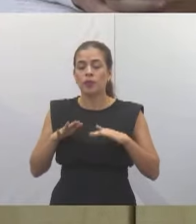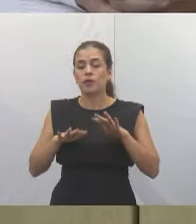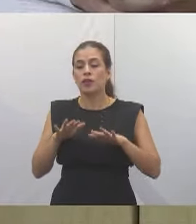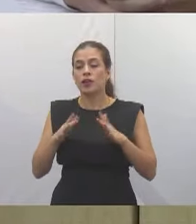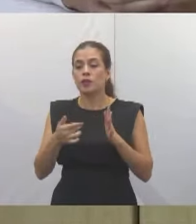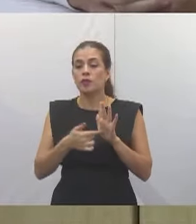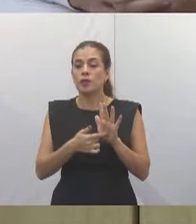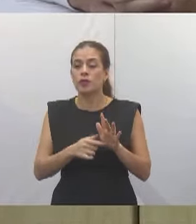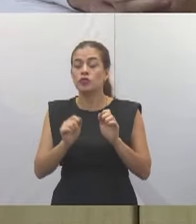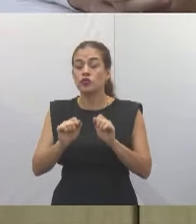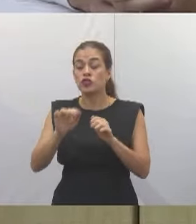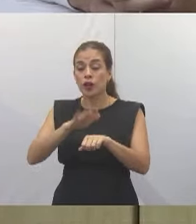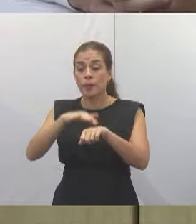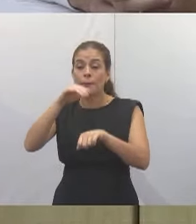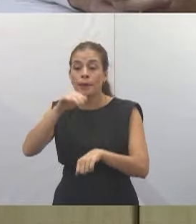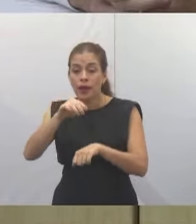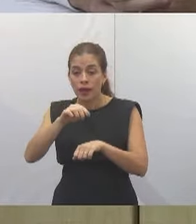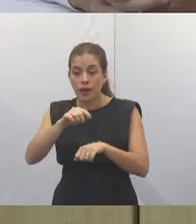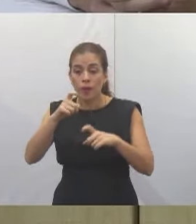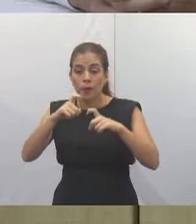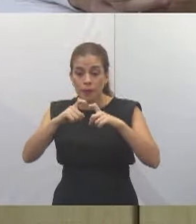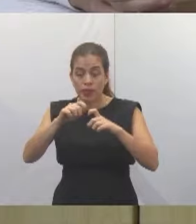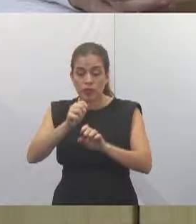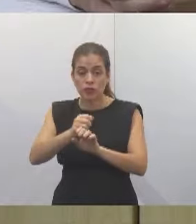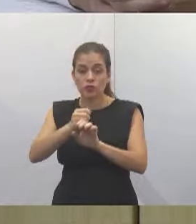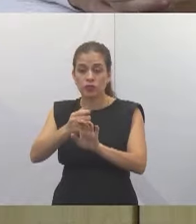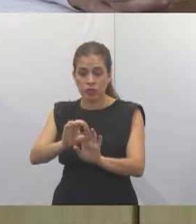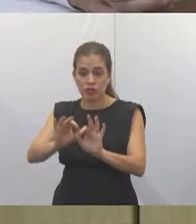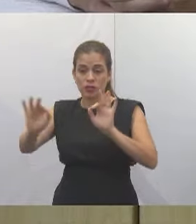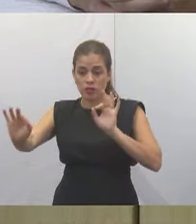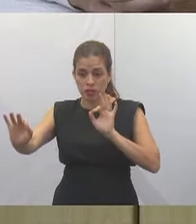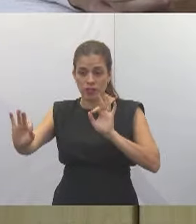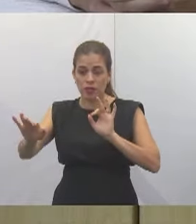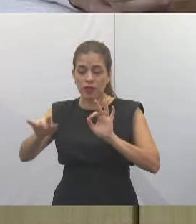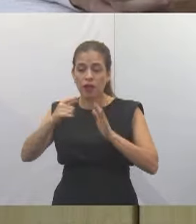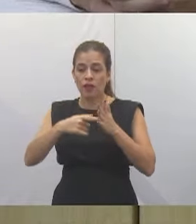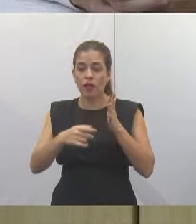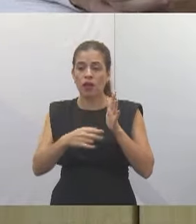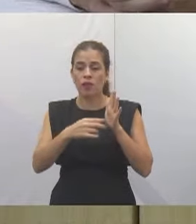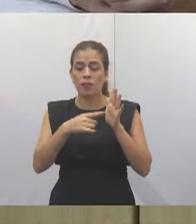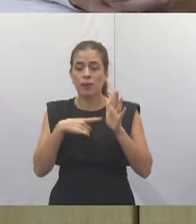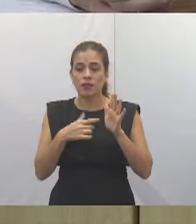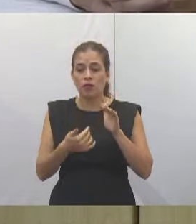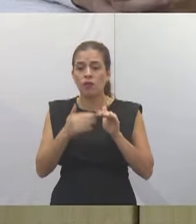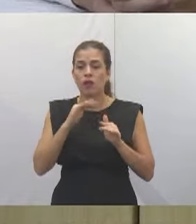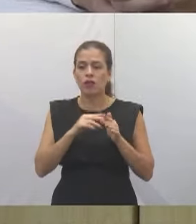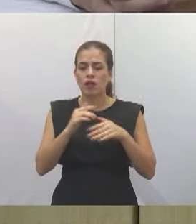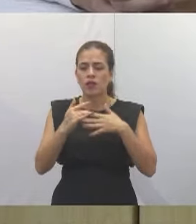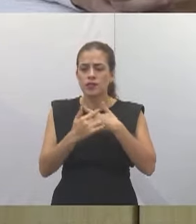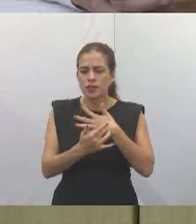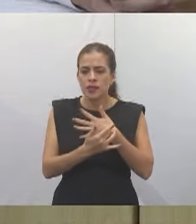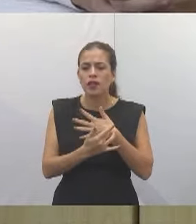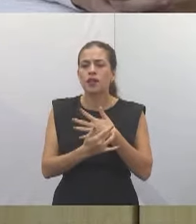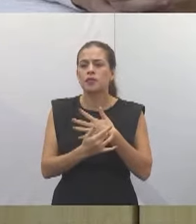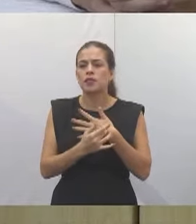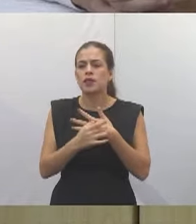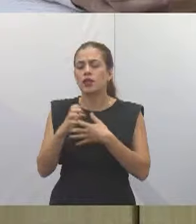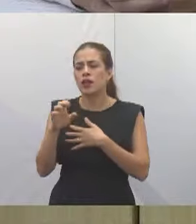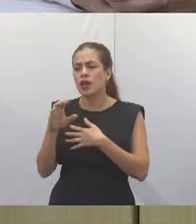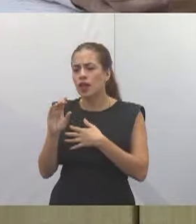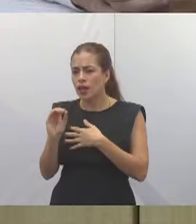o médico à distância, relata do caso, o médico cardiologista passa um adiantamento de exame, que seja um